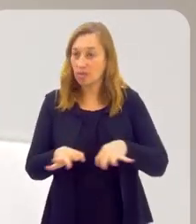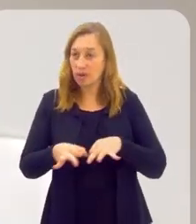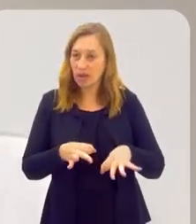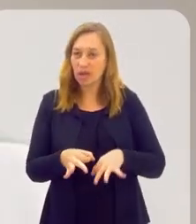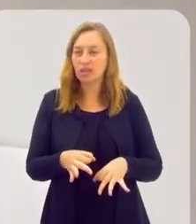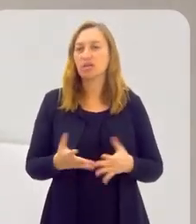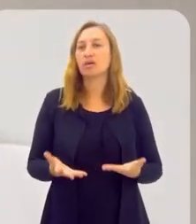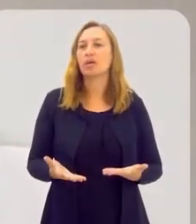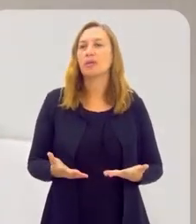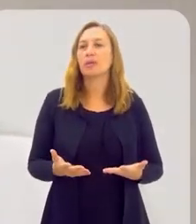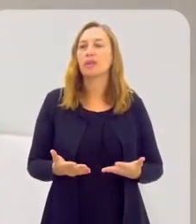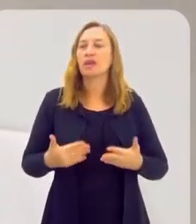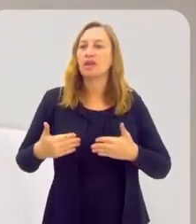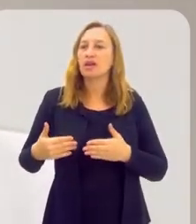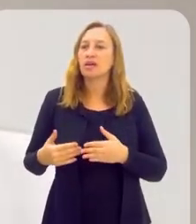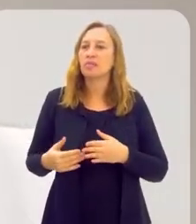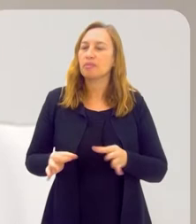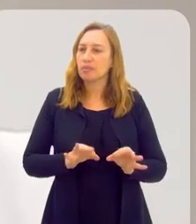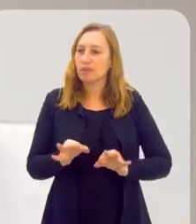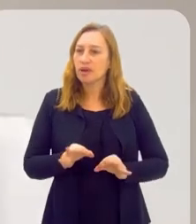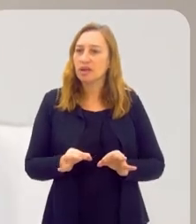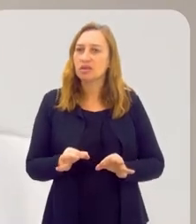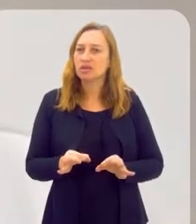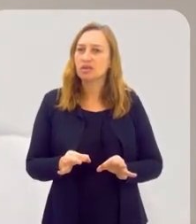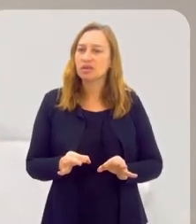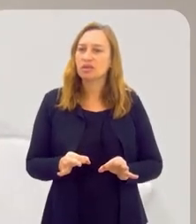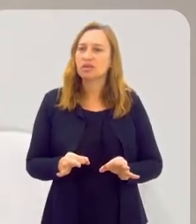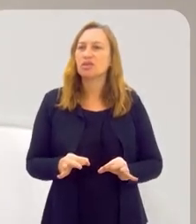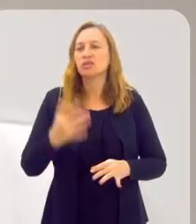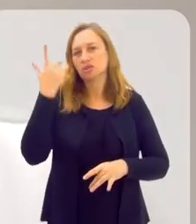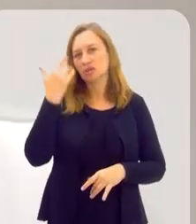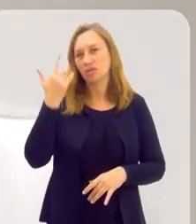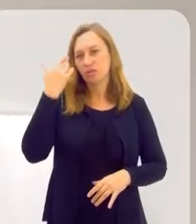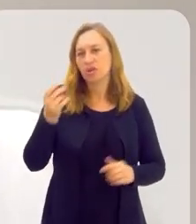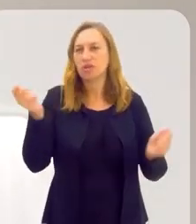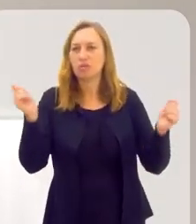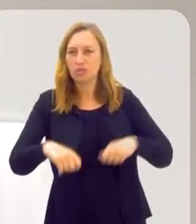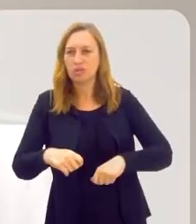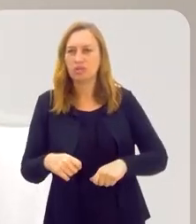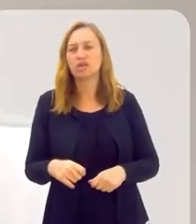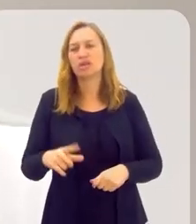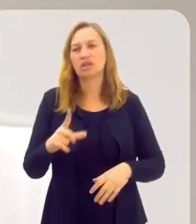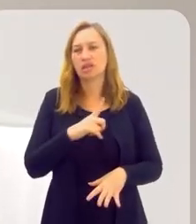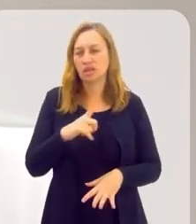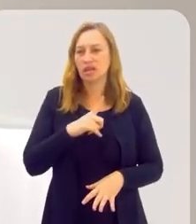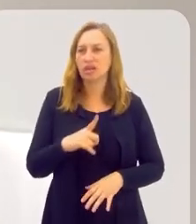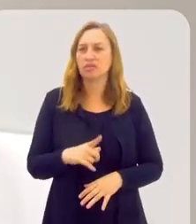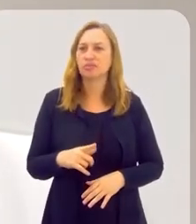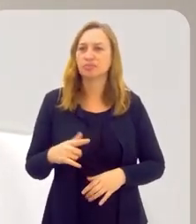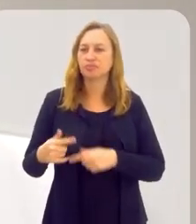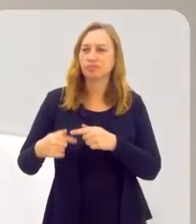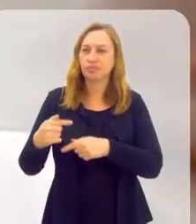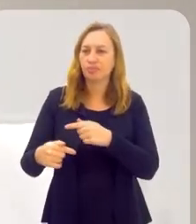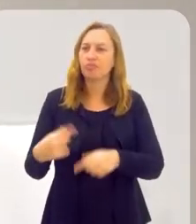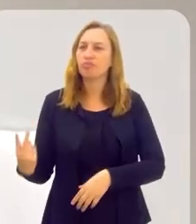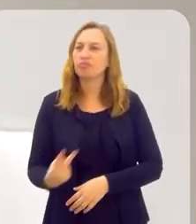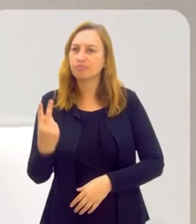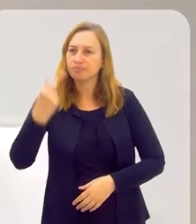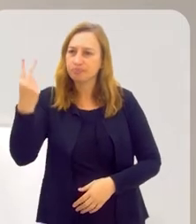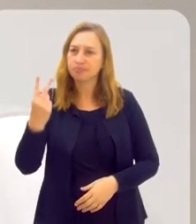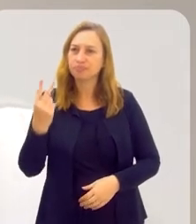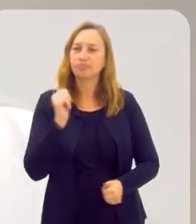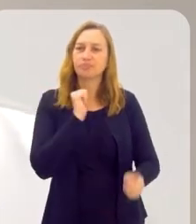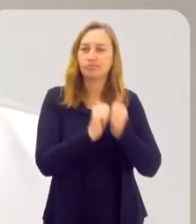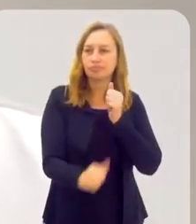ser, de alguma forma, trilhado e que passa depois, naturalmente, pela responsabilidade que as federações devem ter em